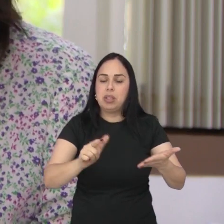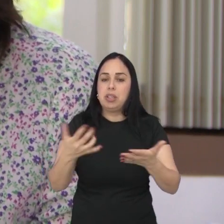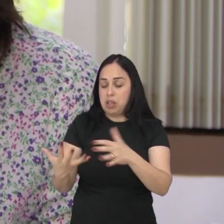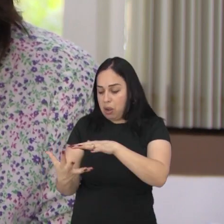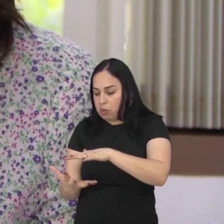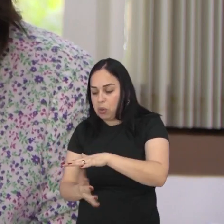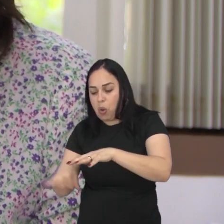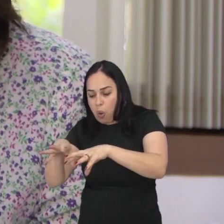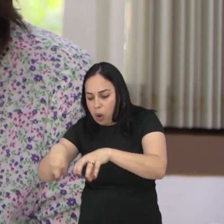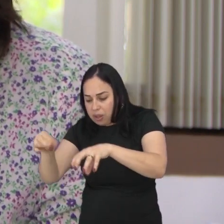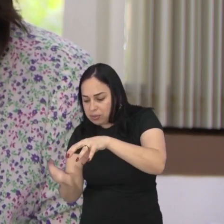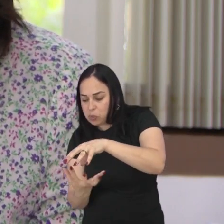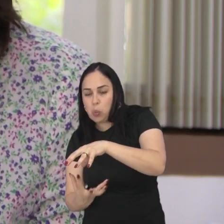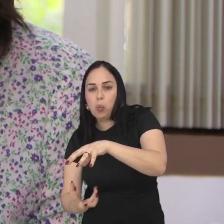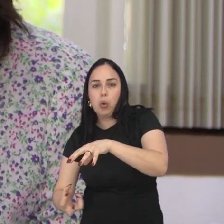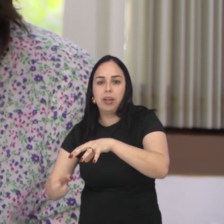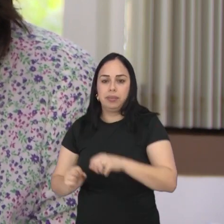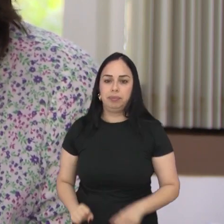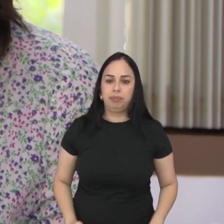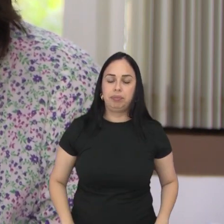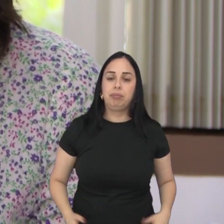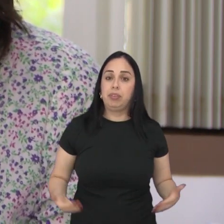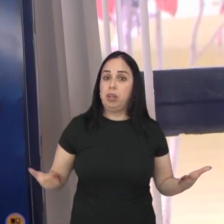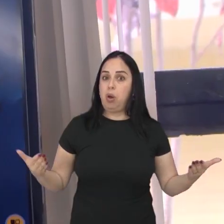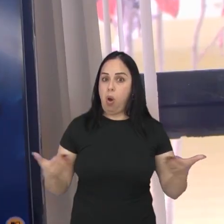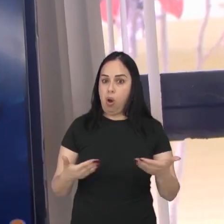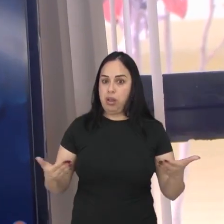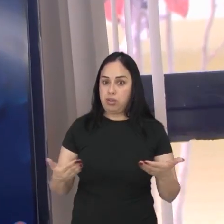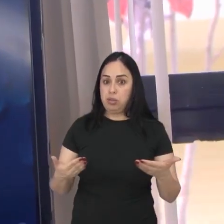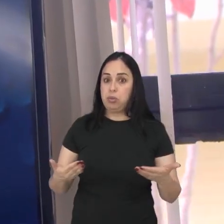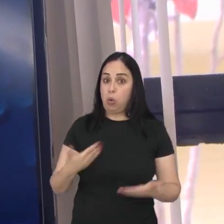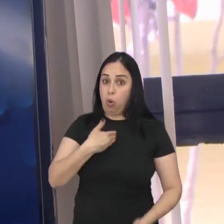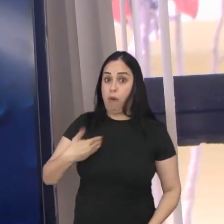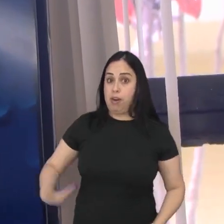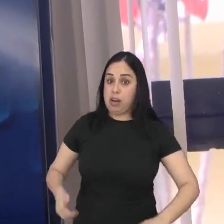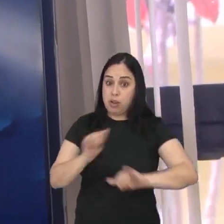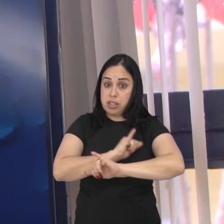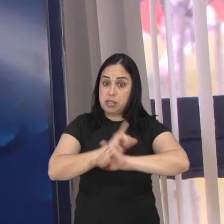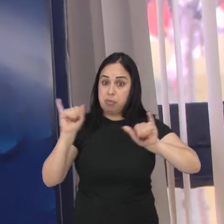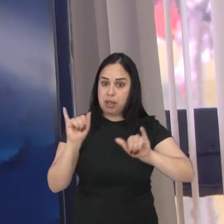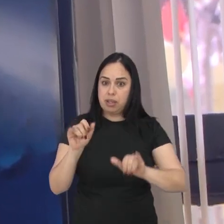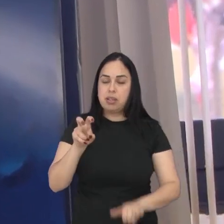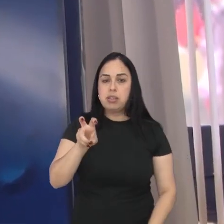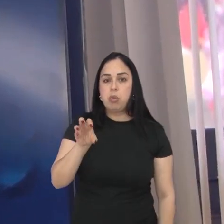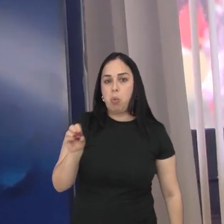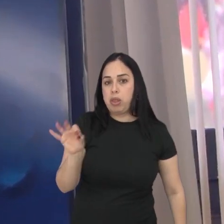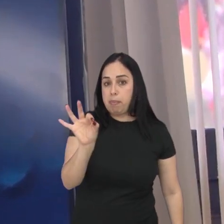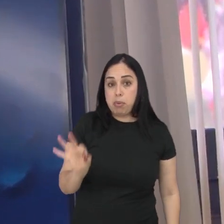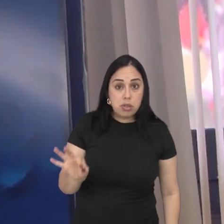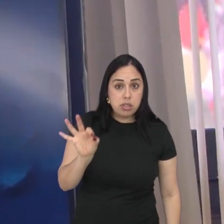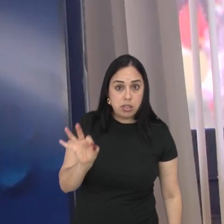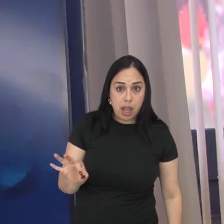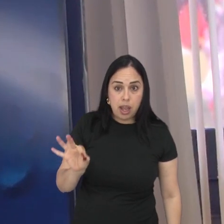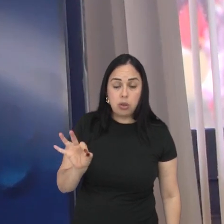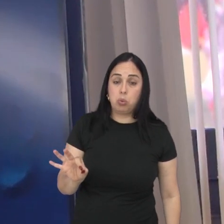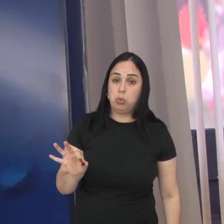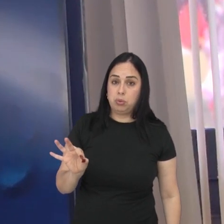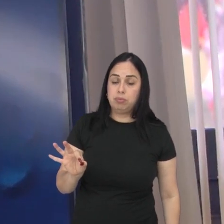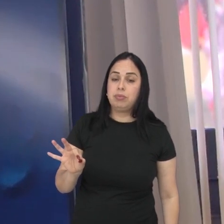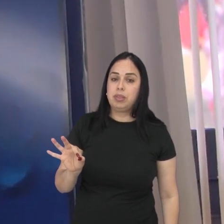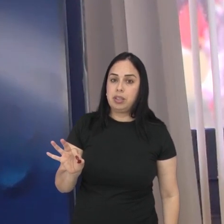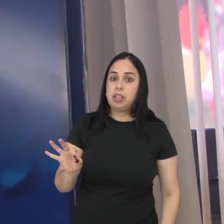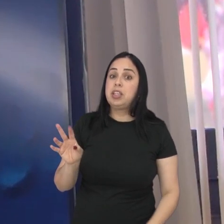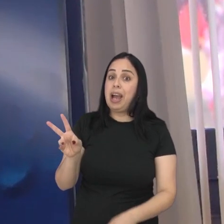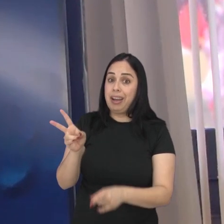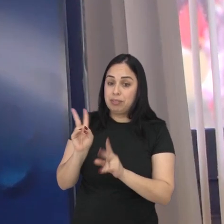lençol freático. Então, é muito importante a gente ter essas áreas de preservação. Hoje, segundo o governo, apenas 50% da vegetação original